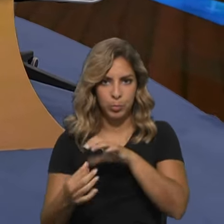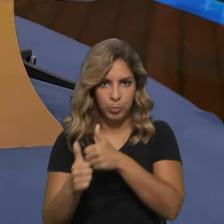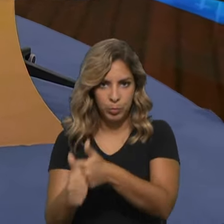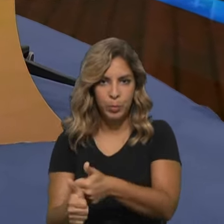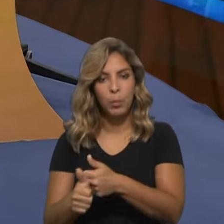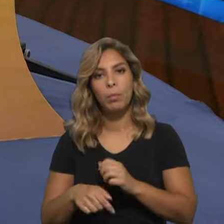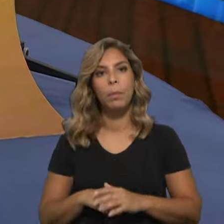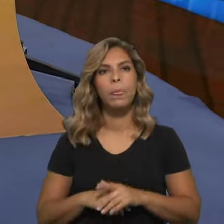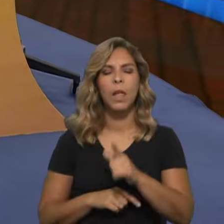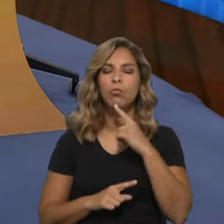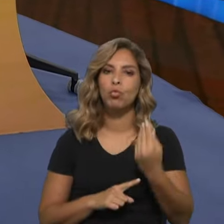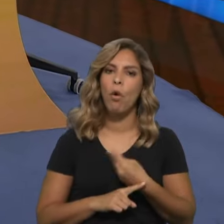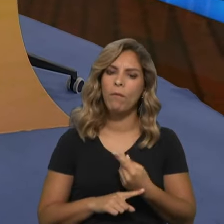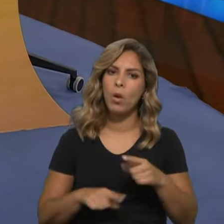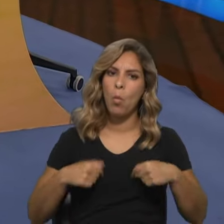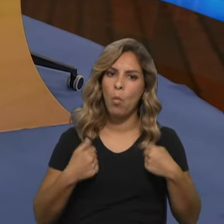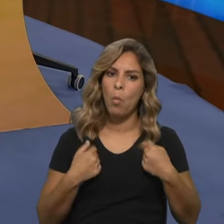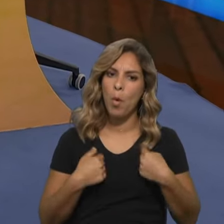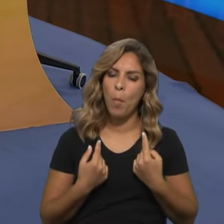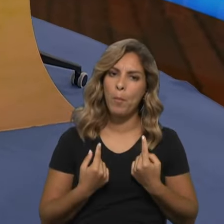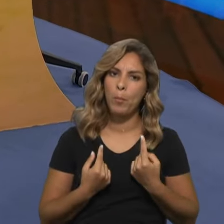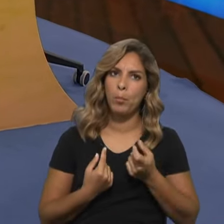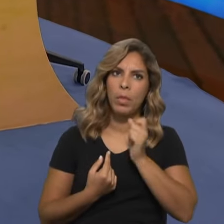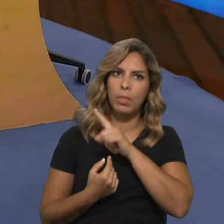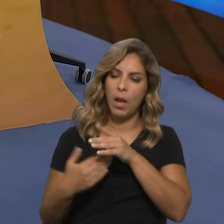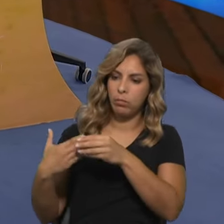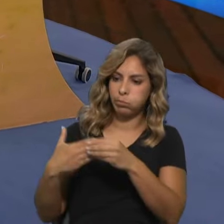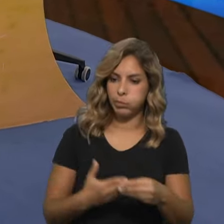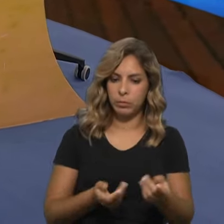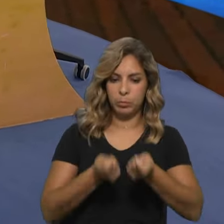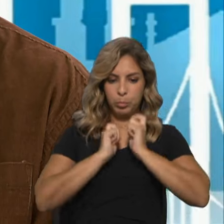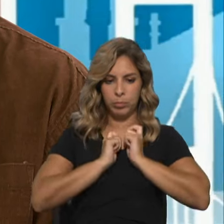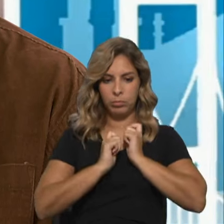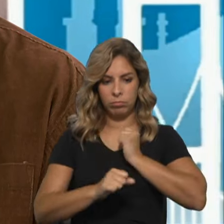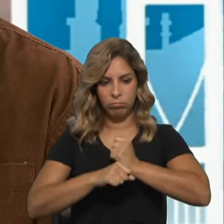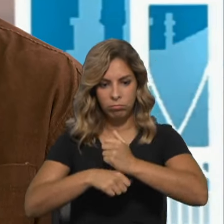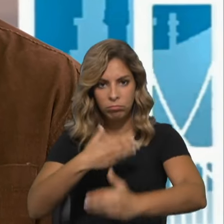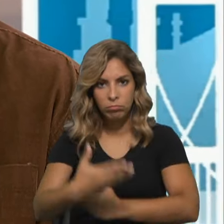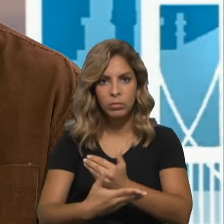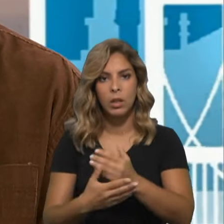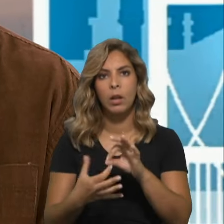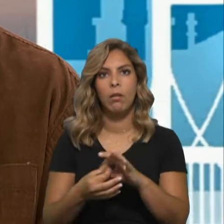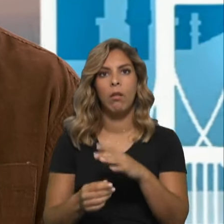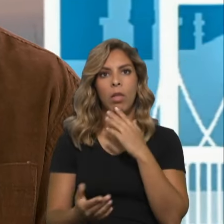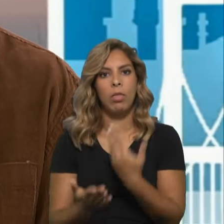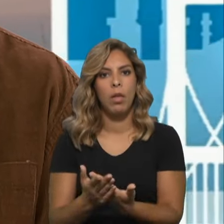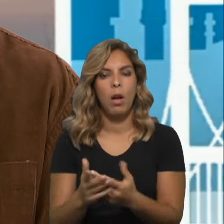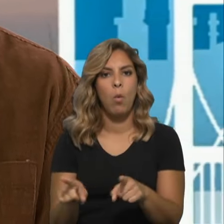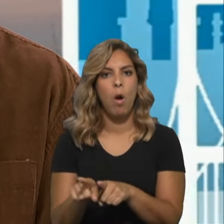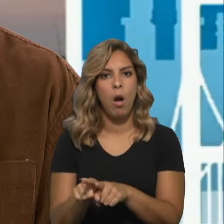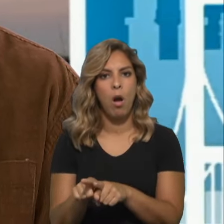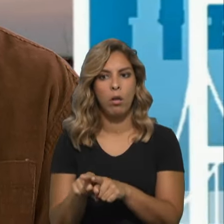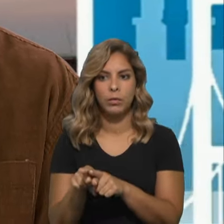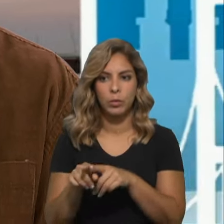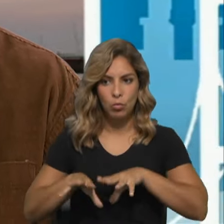colocar os jovens como agentes de liderança de de de de tomarem em mãos uma